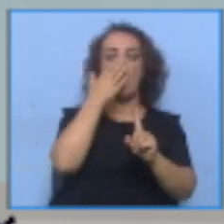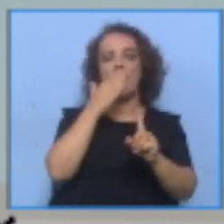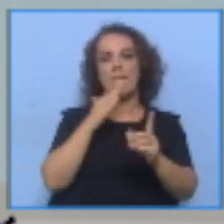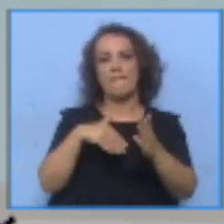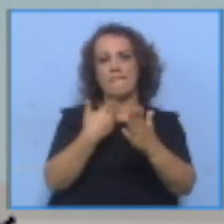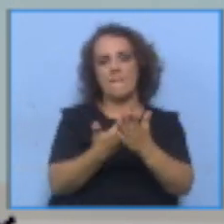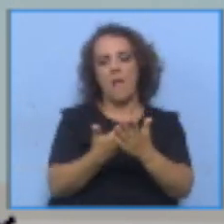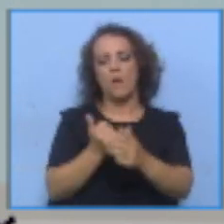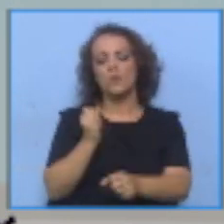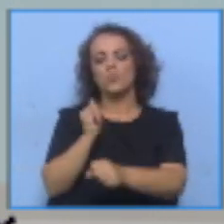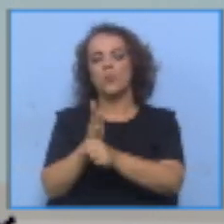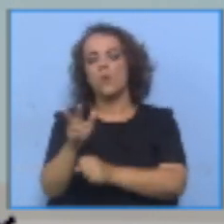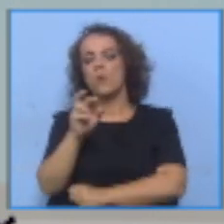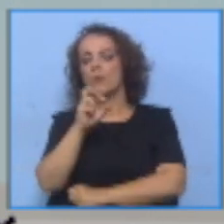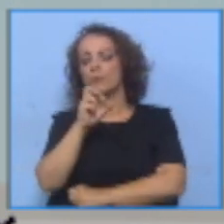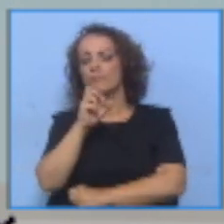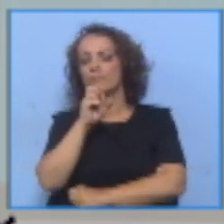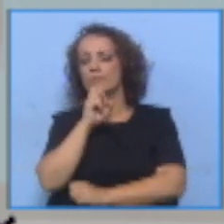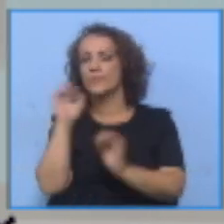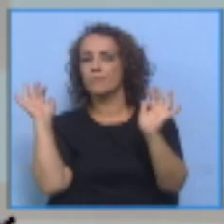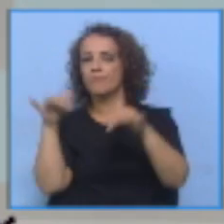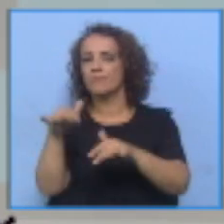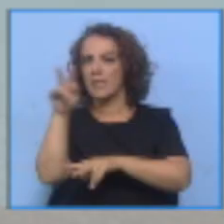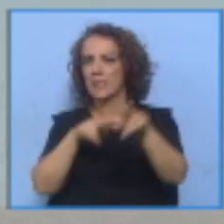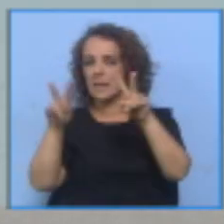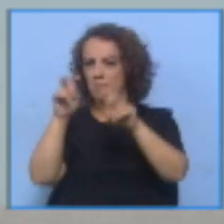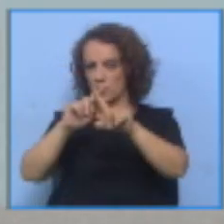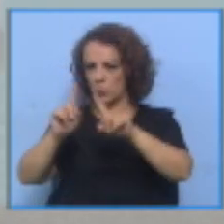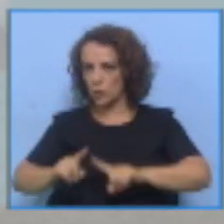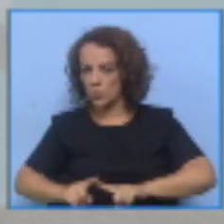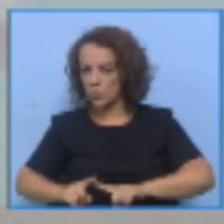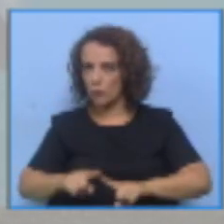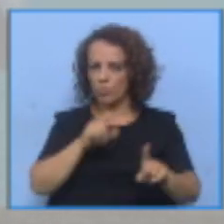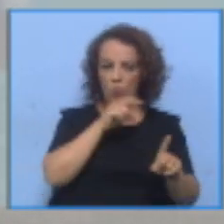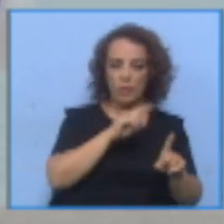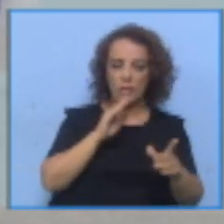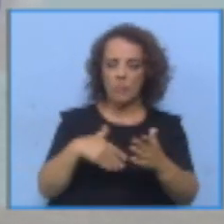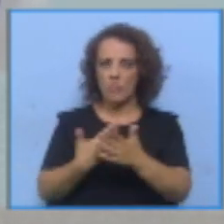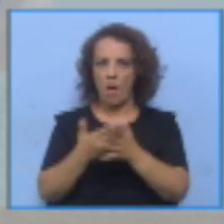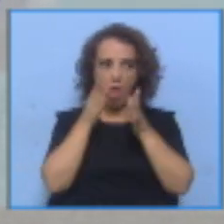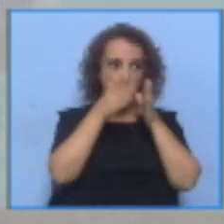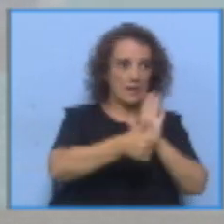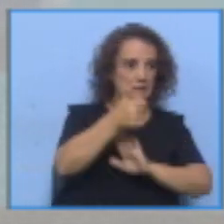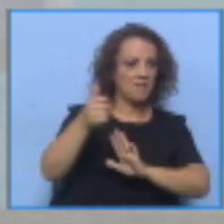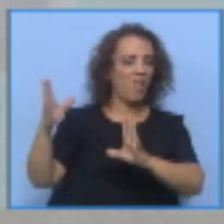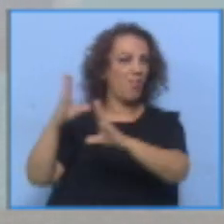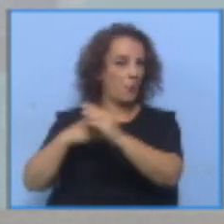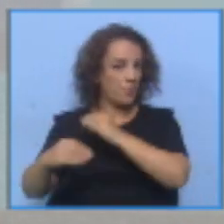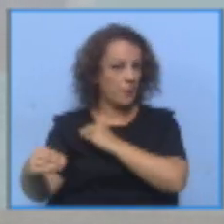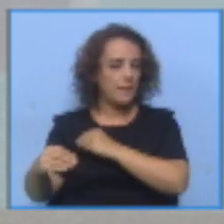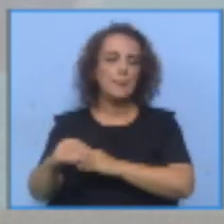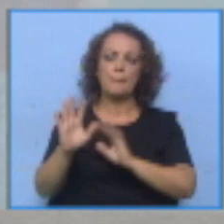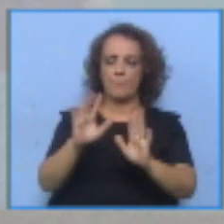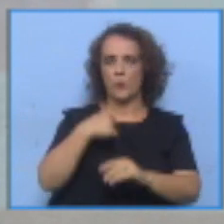outras questões que o Sínodo vai debater? Eu, pelo que li, ouvi e que se discutiu em tantos sítios, em tantos